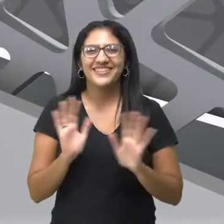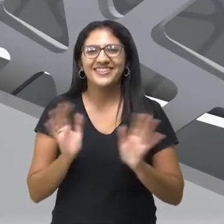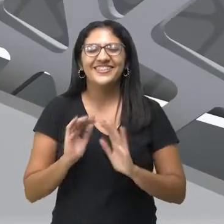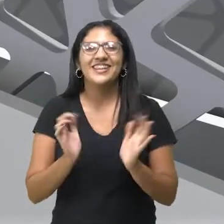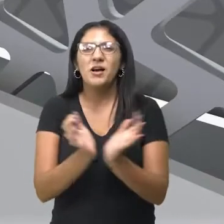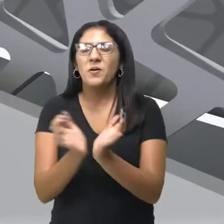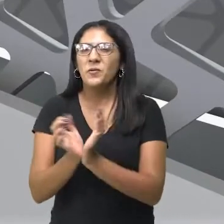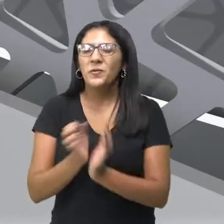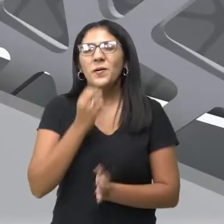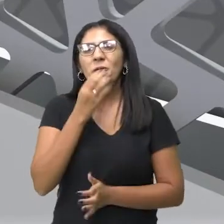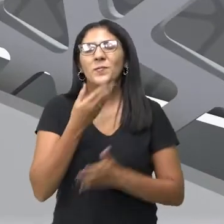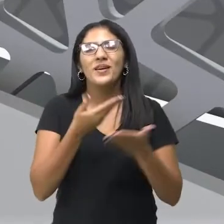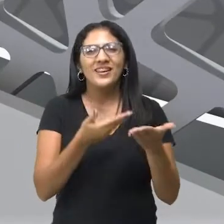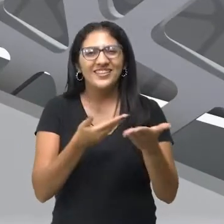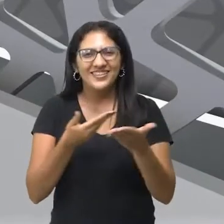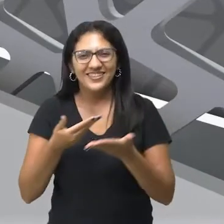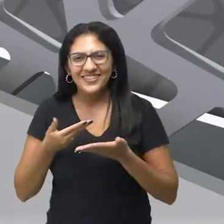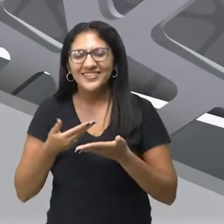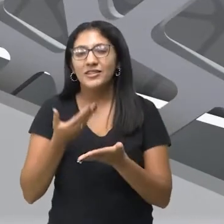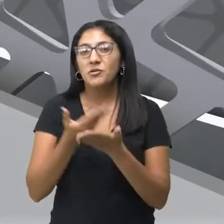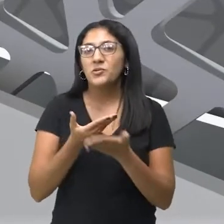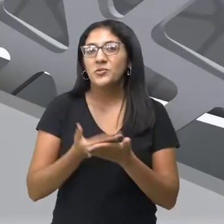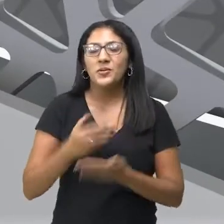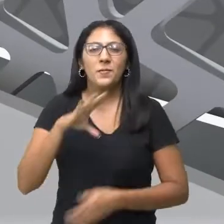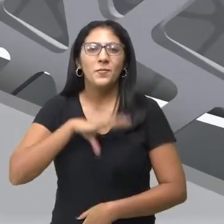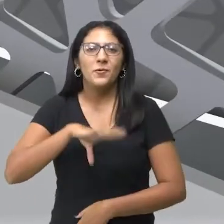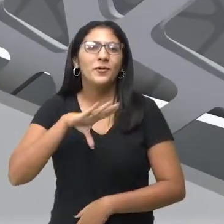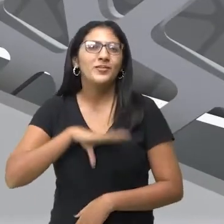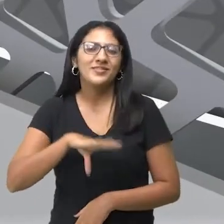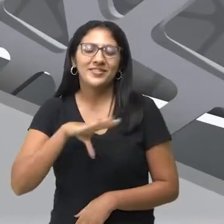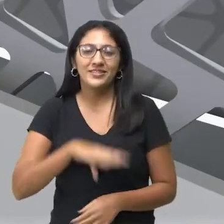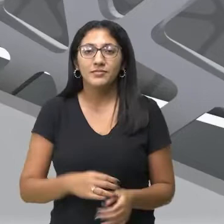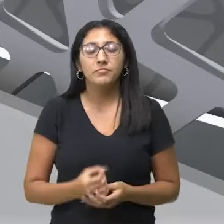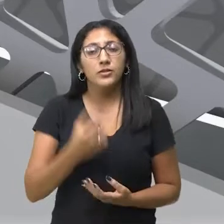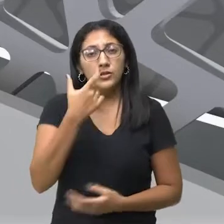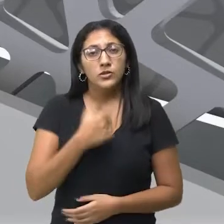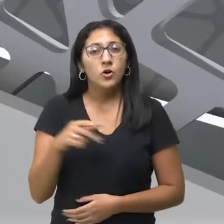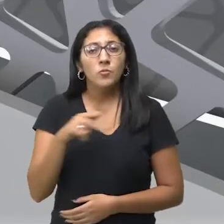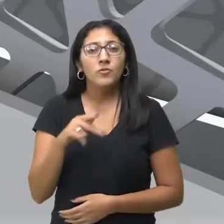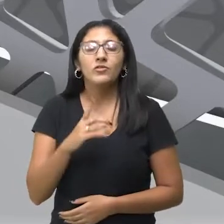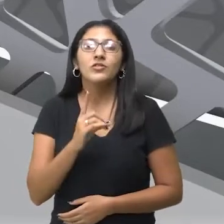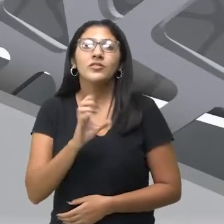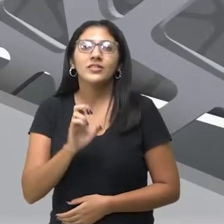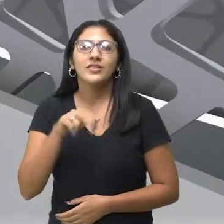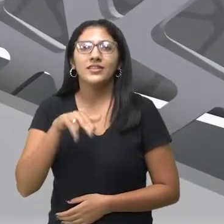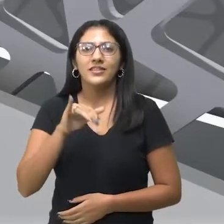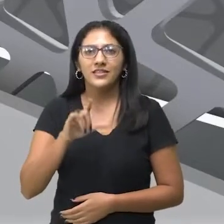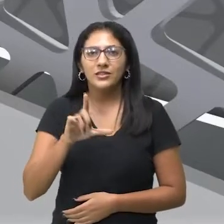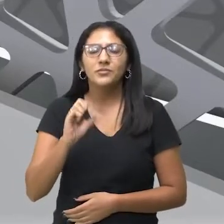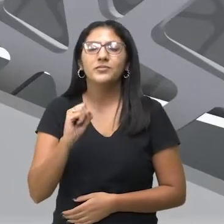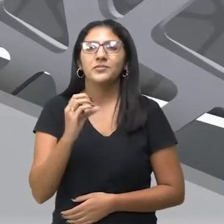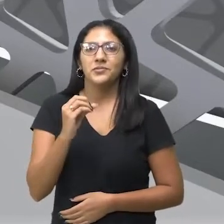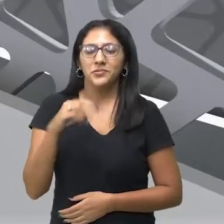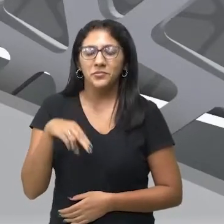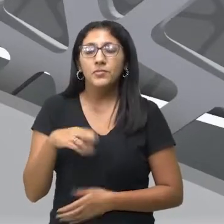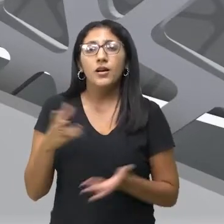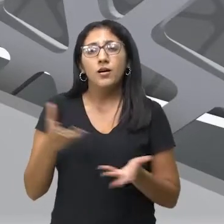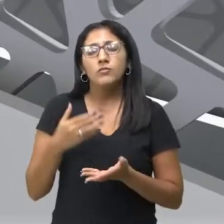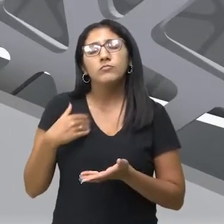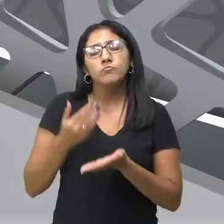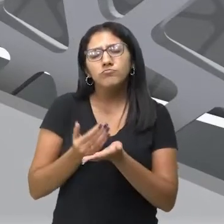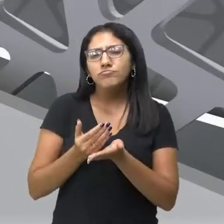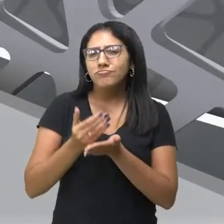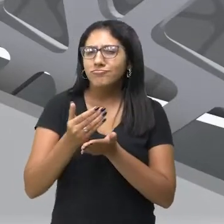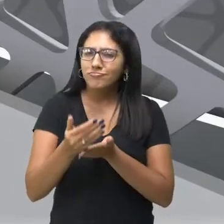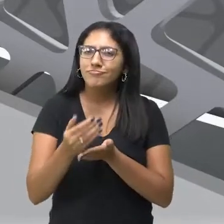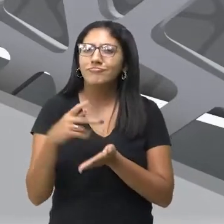Olá, turmas! Bem-vindos a mais uma aula de língua portuguesa. Sou o professor Denilson e vou acompanhá-los